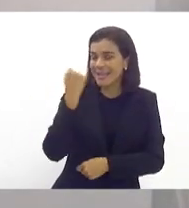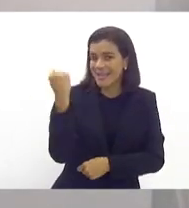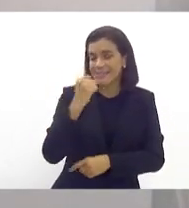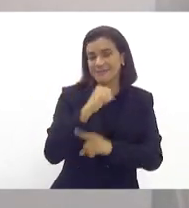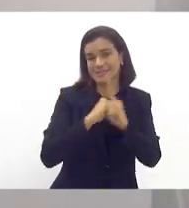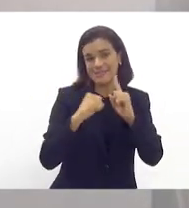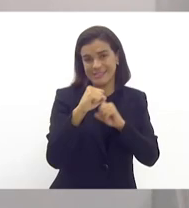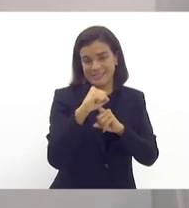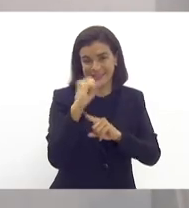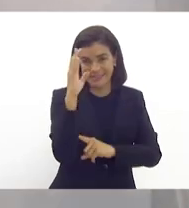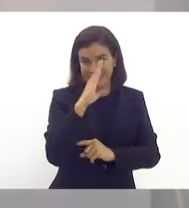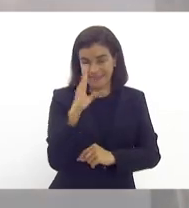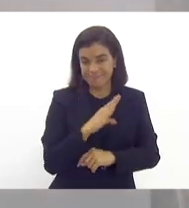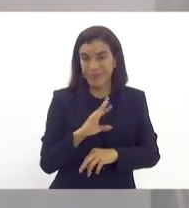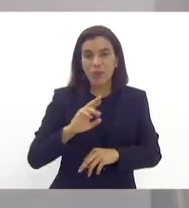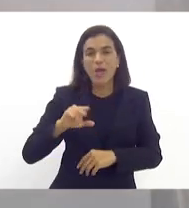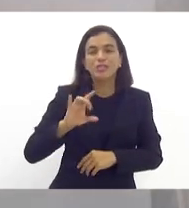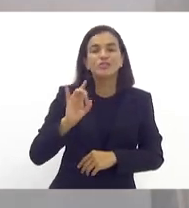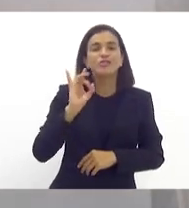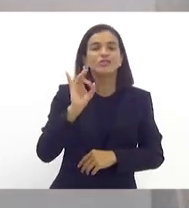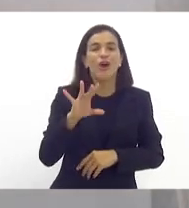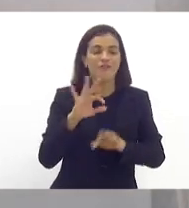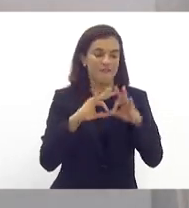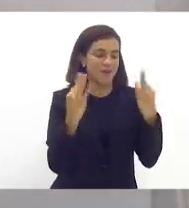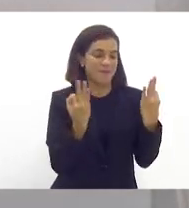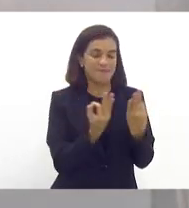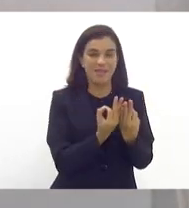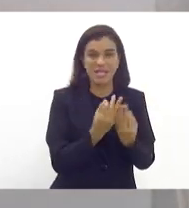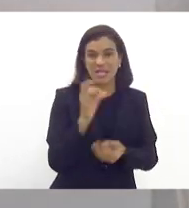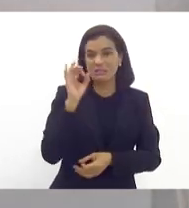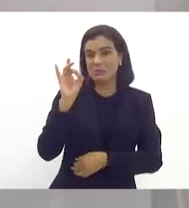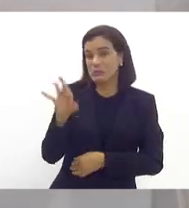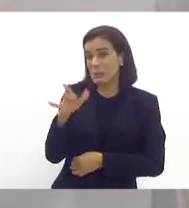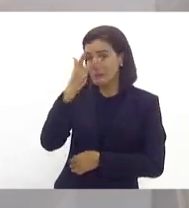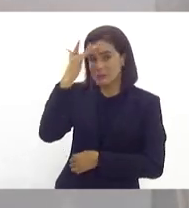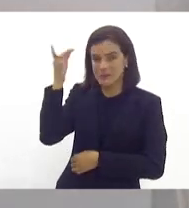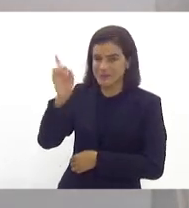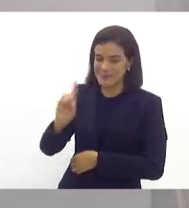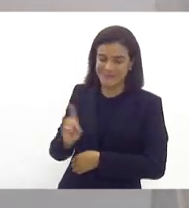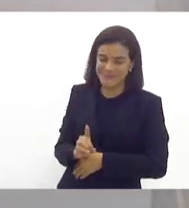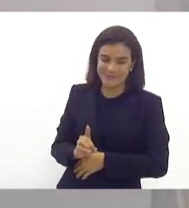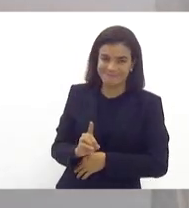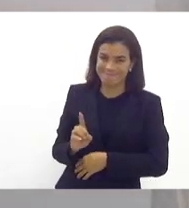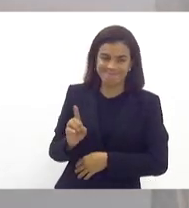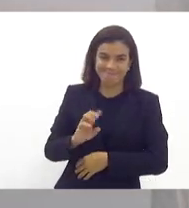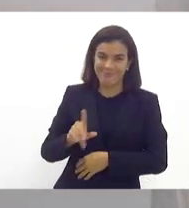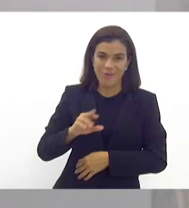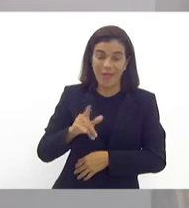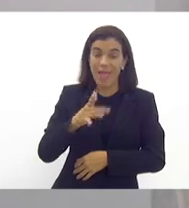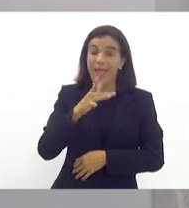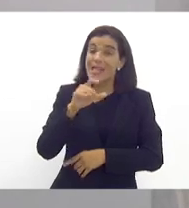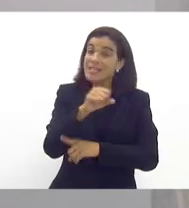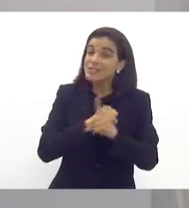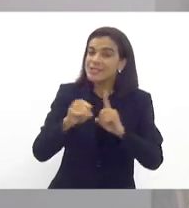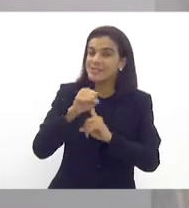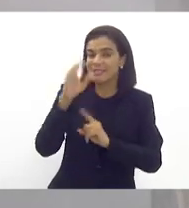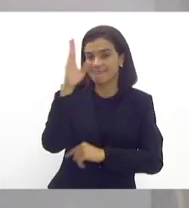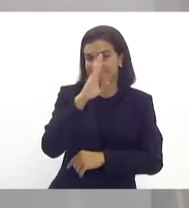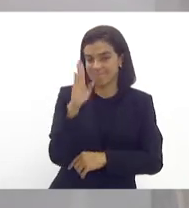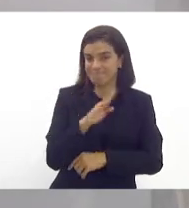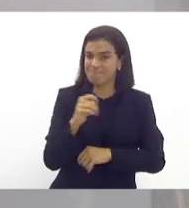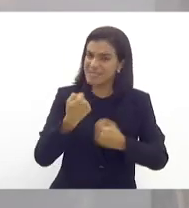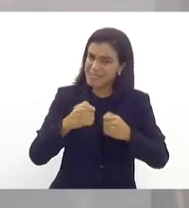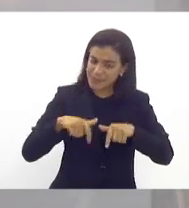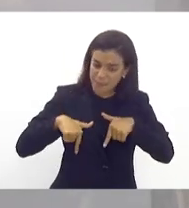brasileira Então não é uma questão só dessas famílias e só das pessoas com deficiência é uma questão da sociedade brasileira que precisa